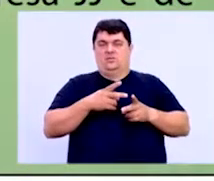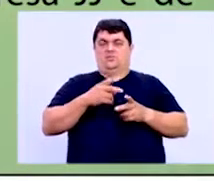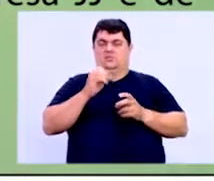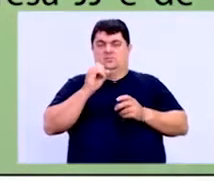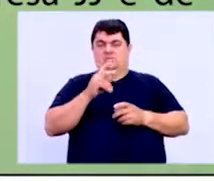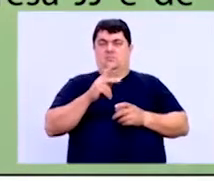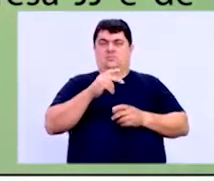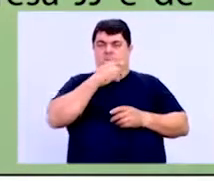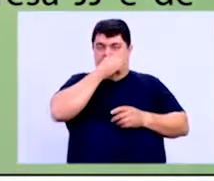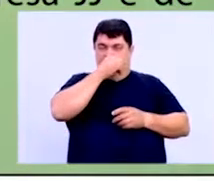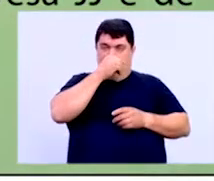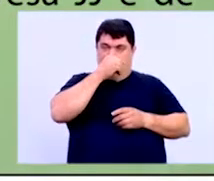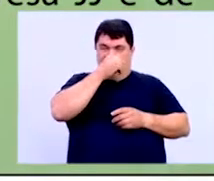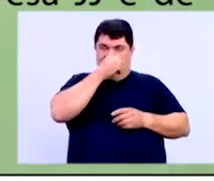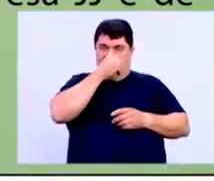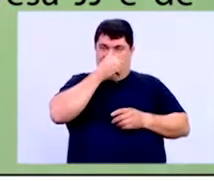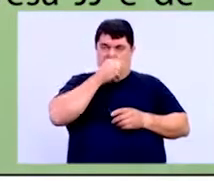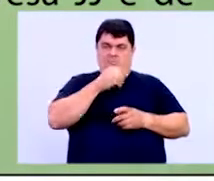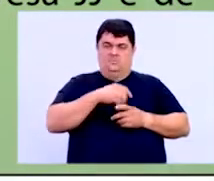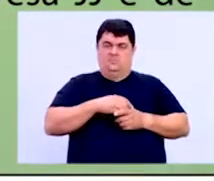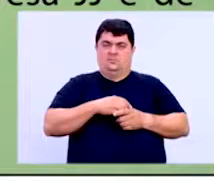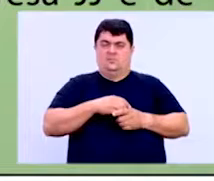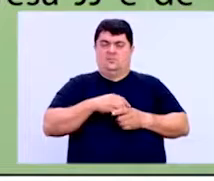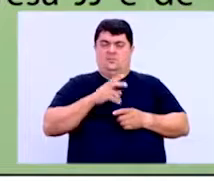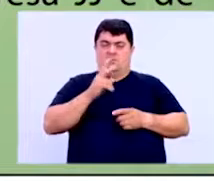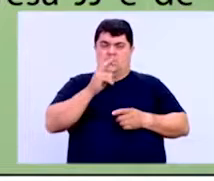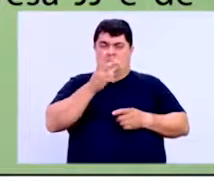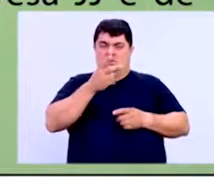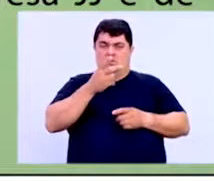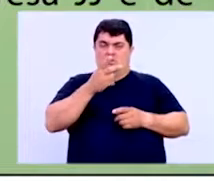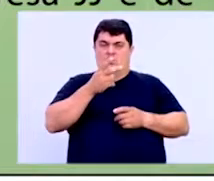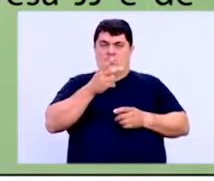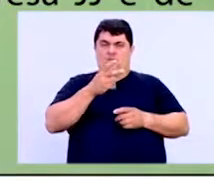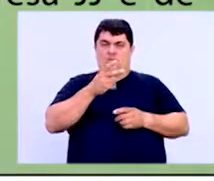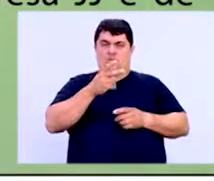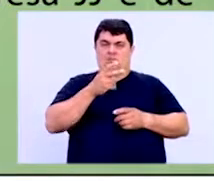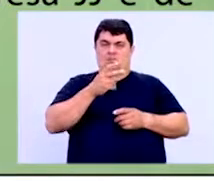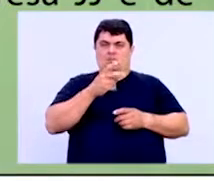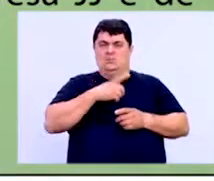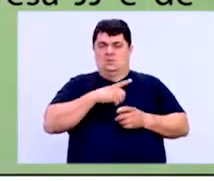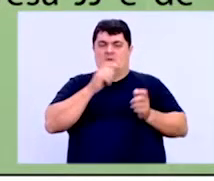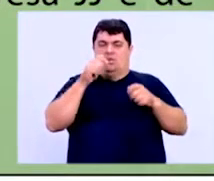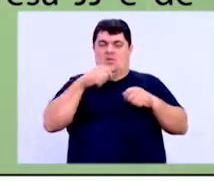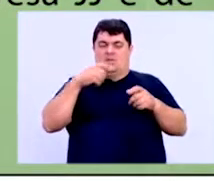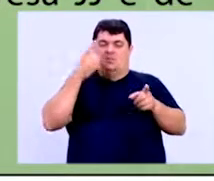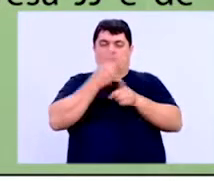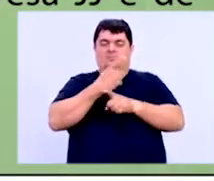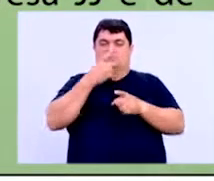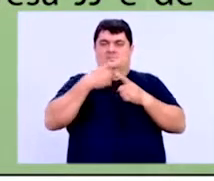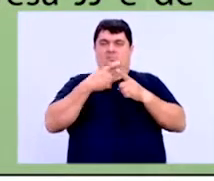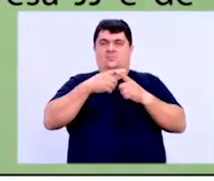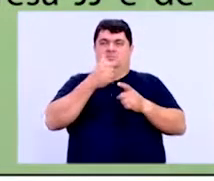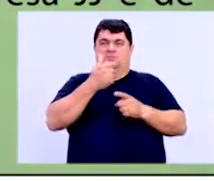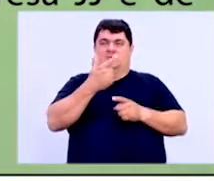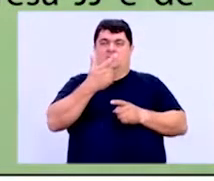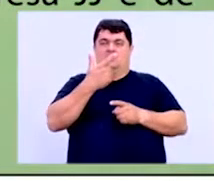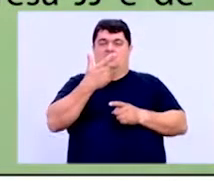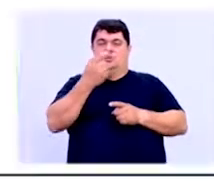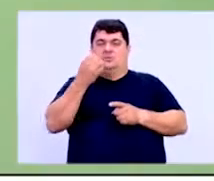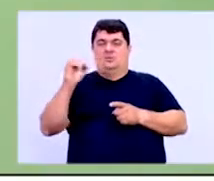certo? Então quer dizer que nessas 2.000, mesmo se cair, eu ainda continuo trabalhando no